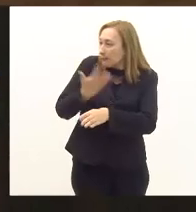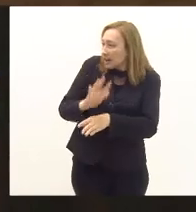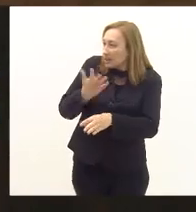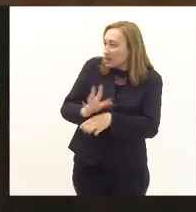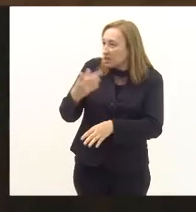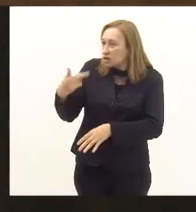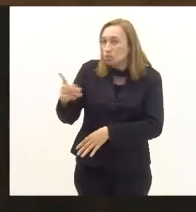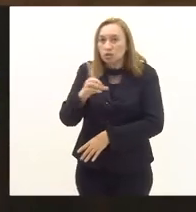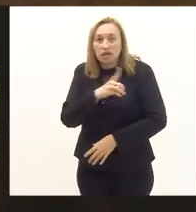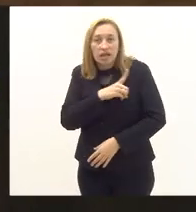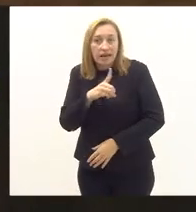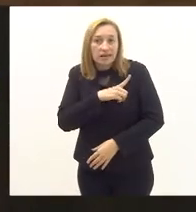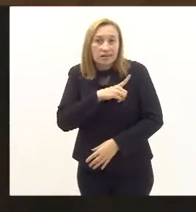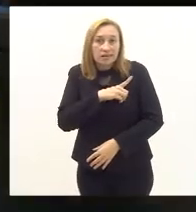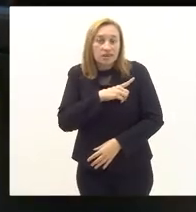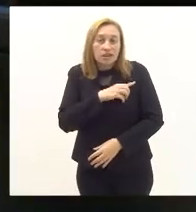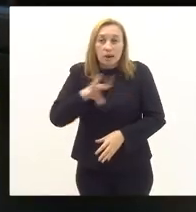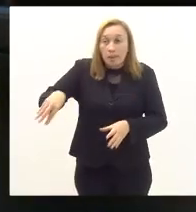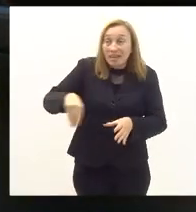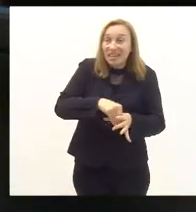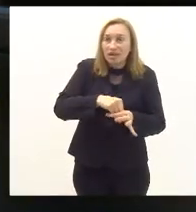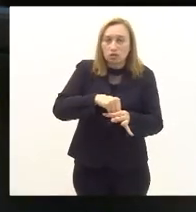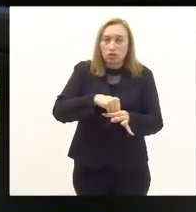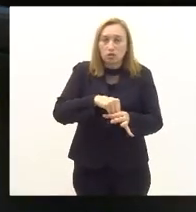sua delegacia para dentro